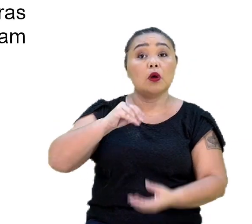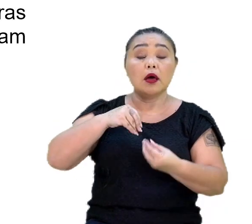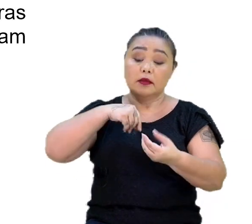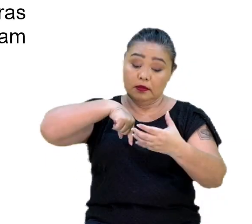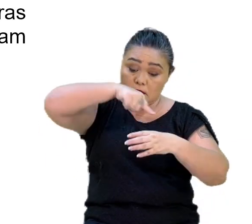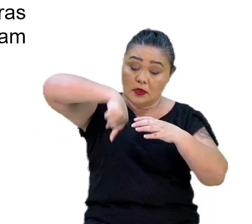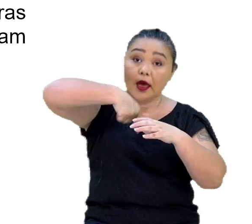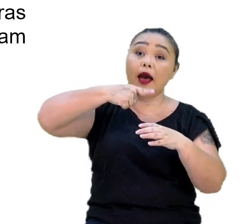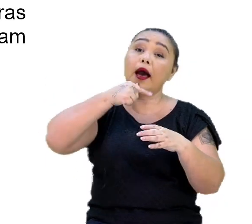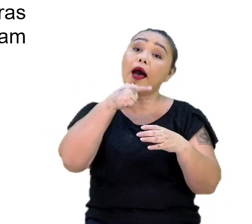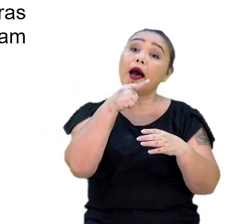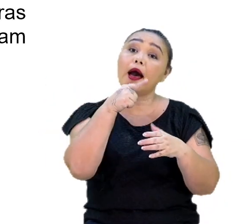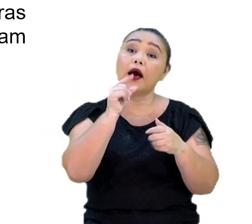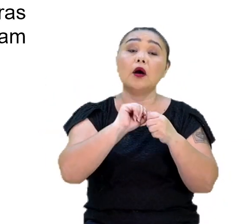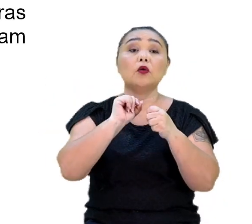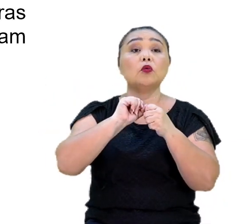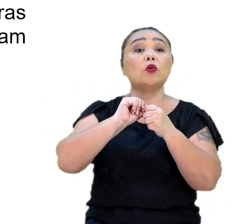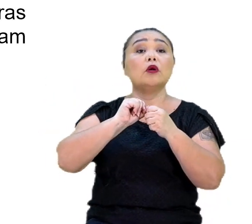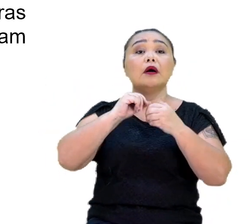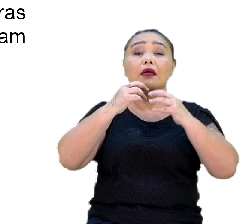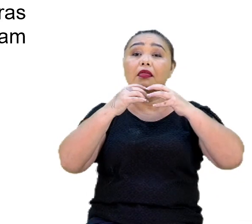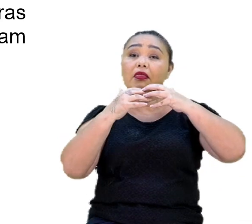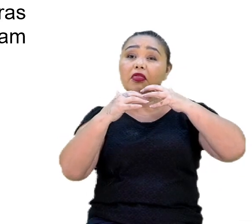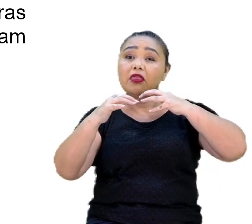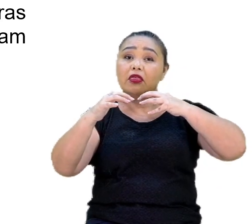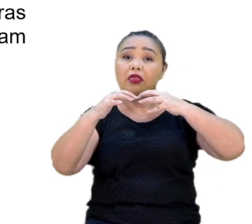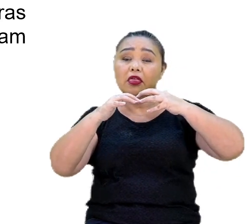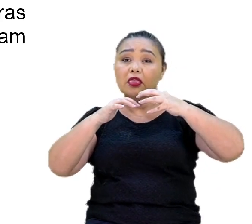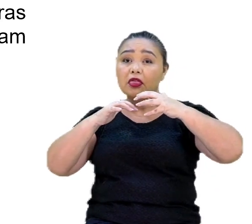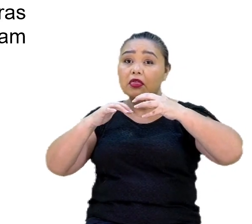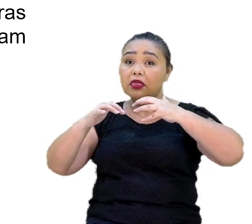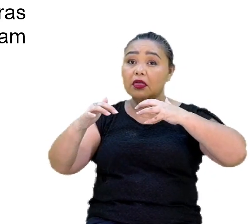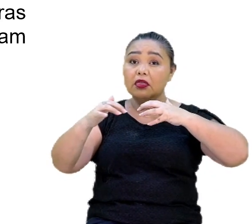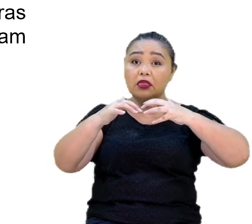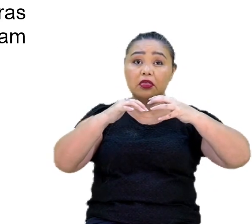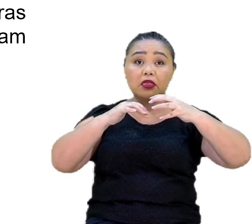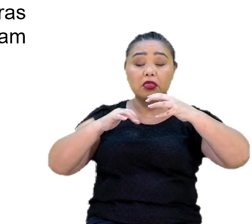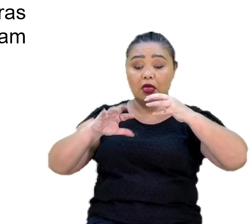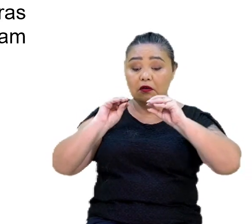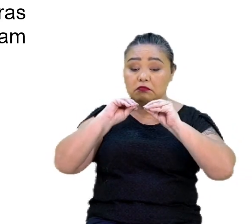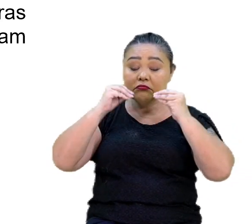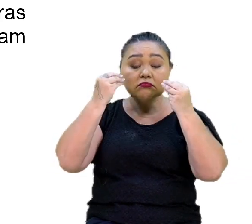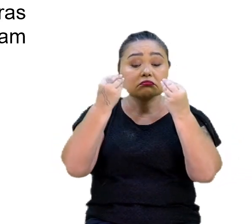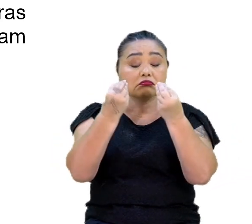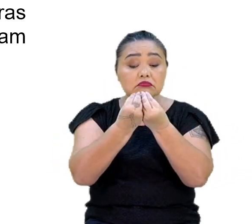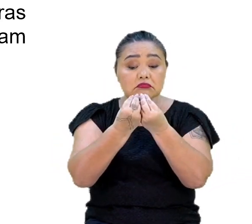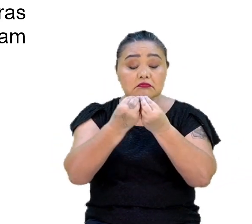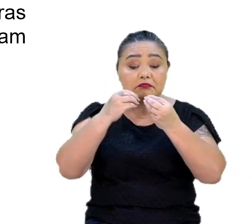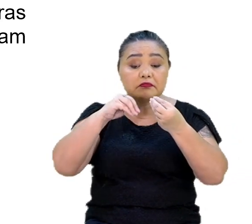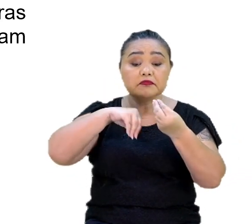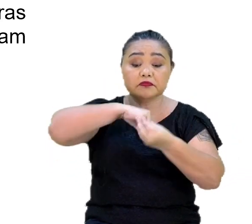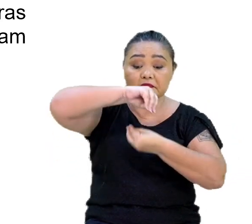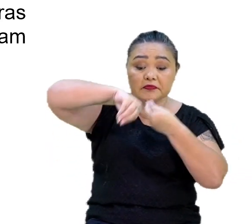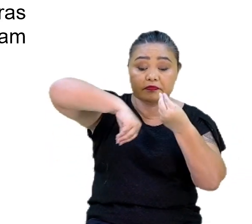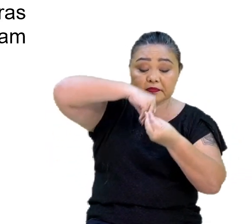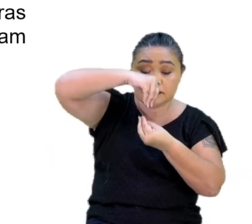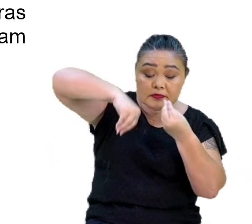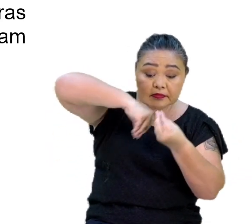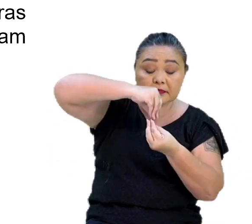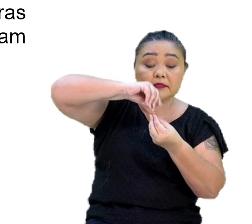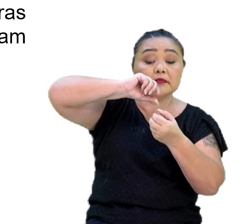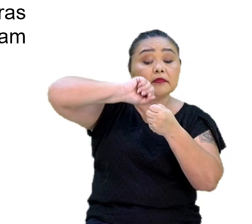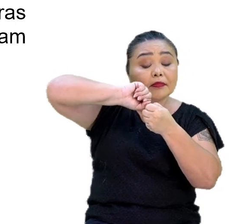água. Já a fracionada, ela é utilizada para separar misturas que contêm dois ou mais